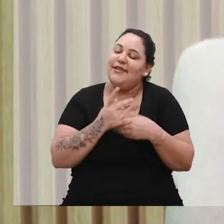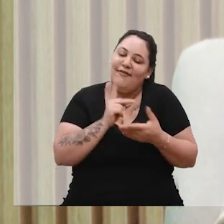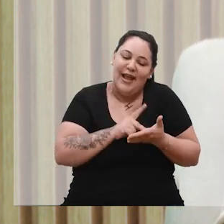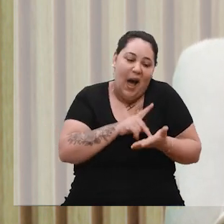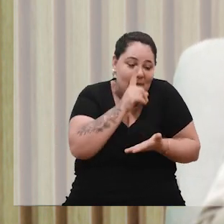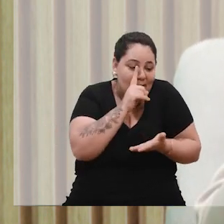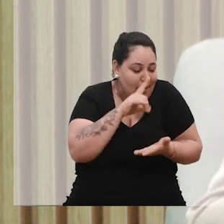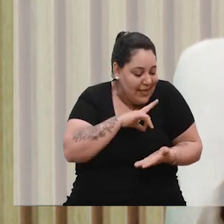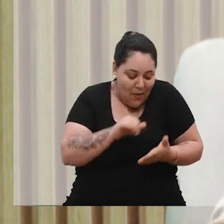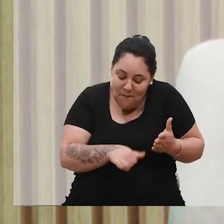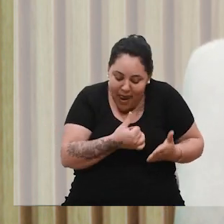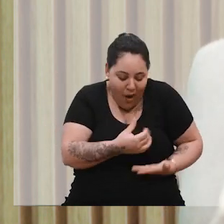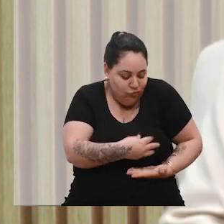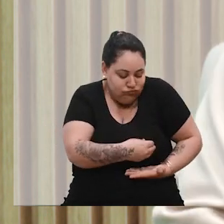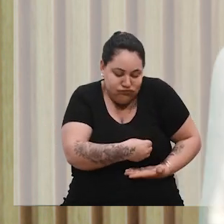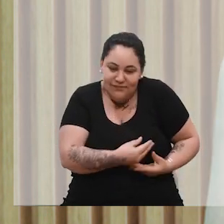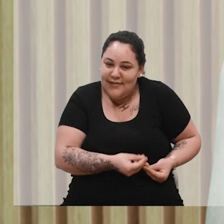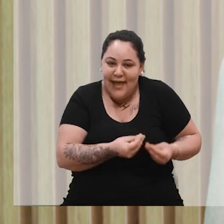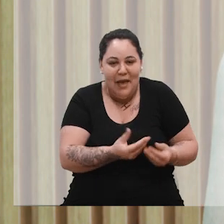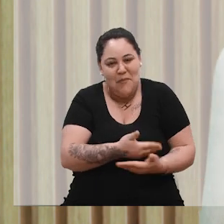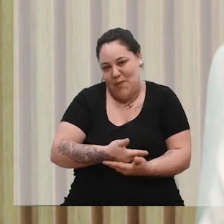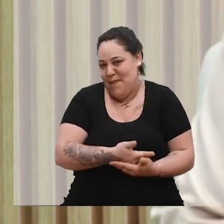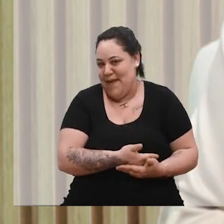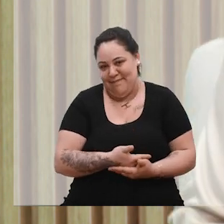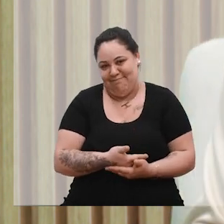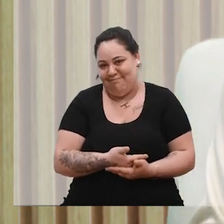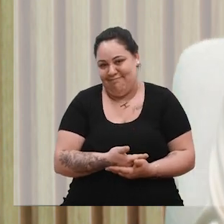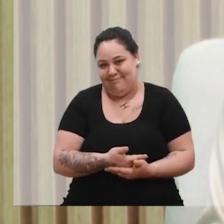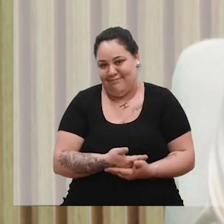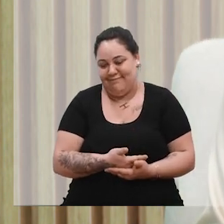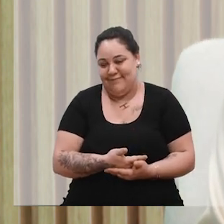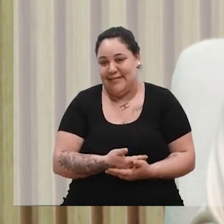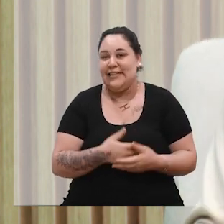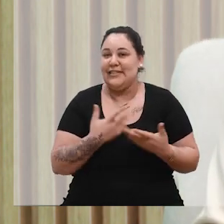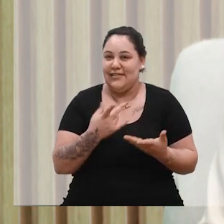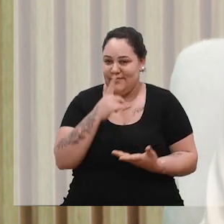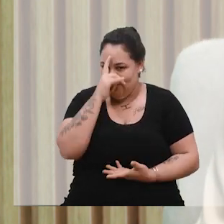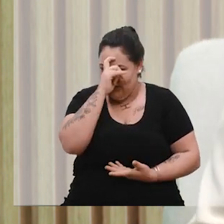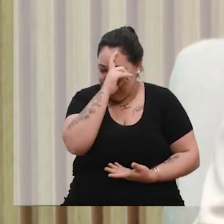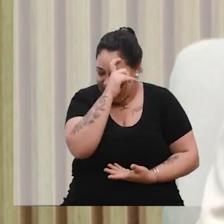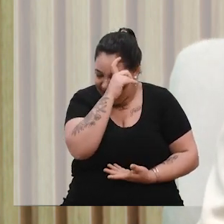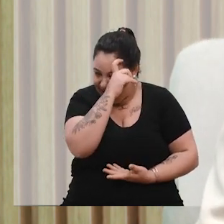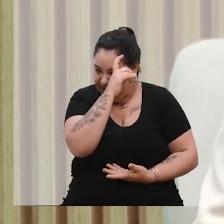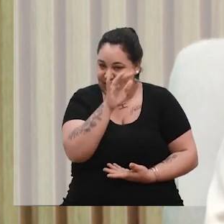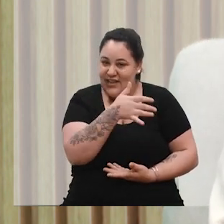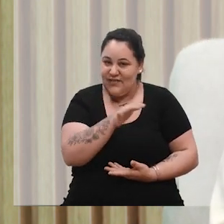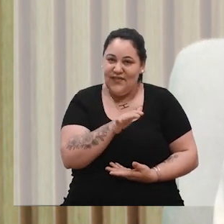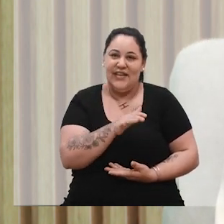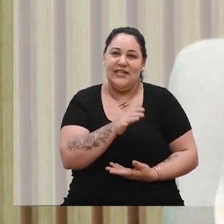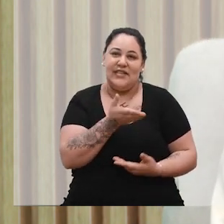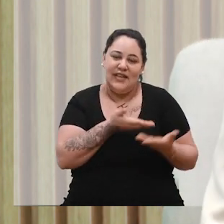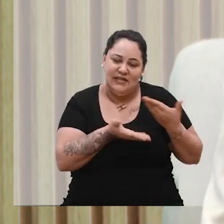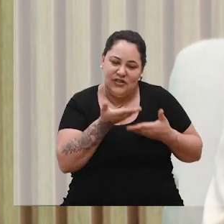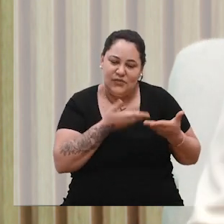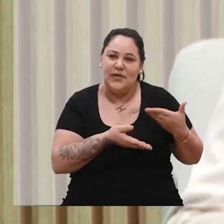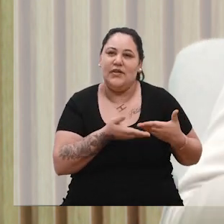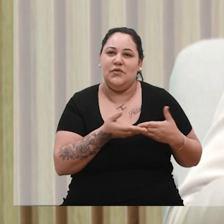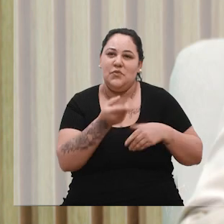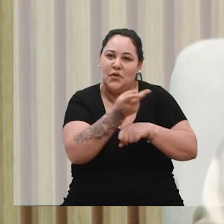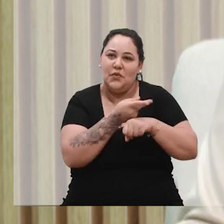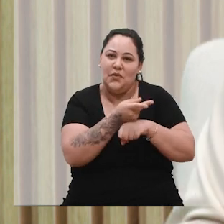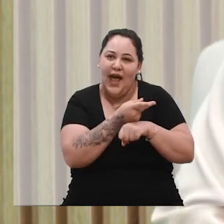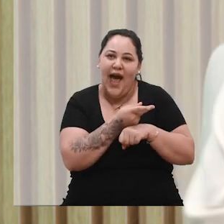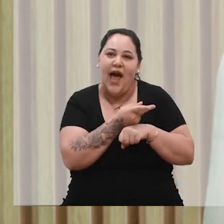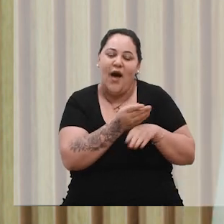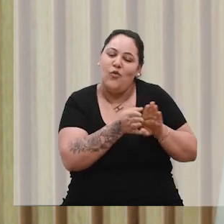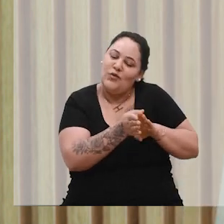ti, literalmente, se puder passar por esse processo. Então, vai ter uma dificuldadezinha, consulta, conversa, busca orientação,